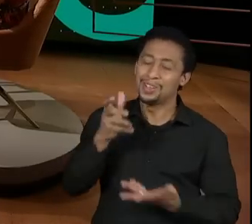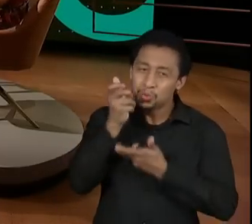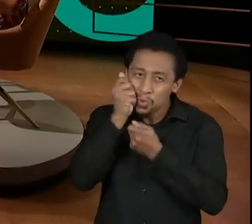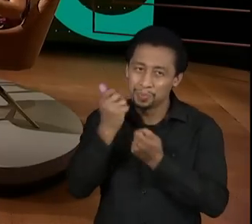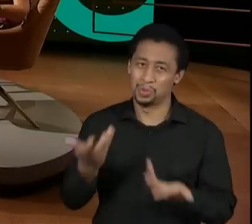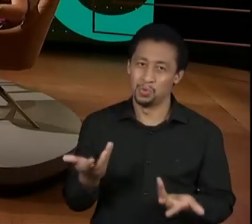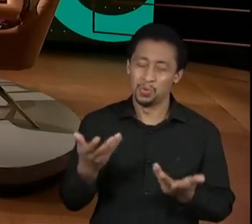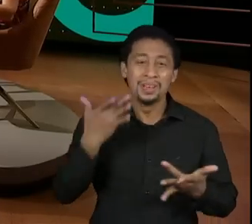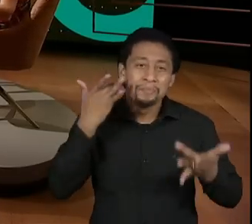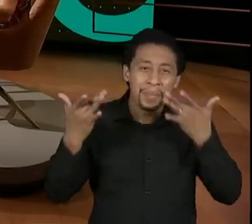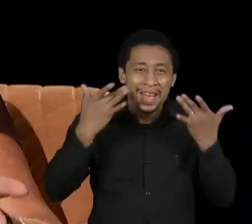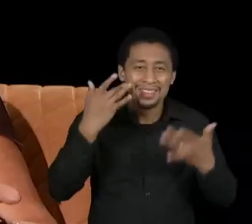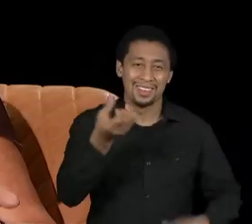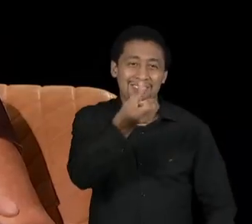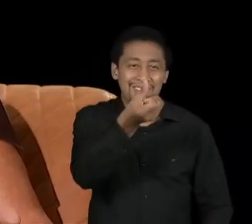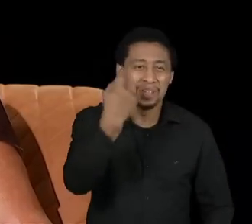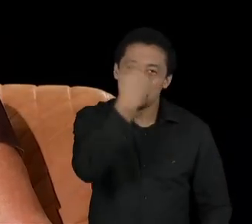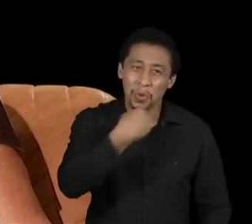uma peça de 6 horas?